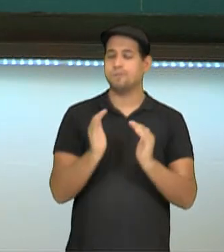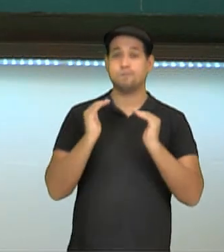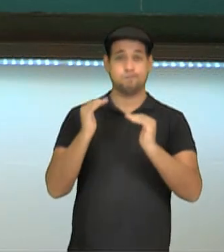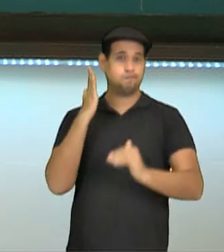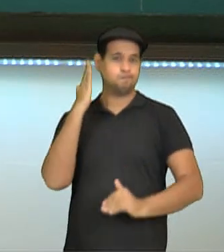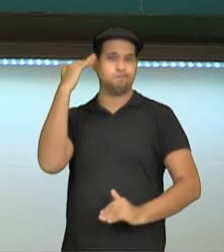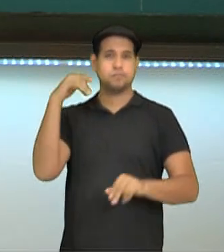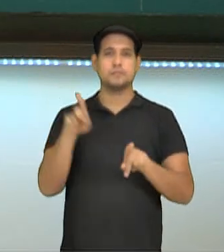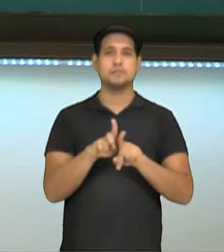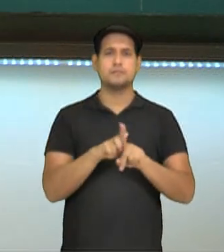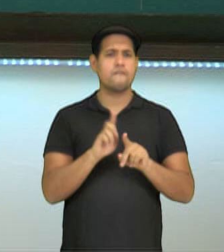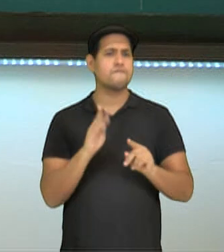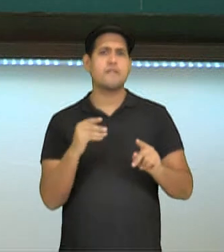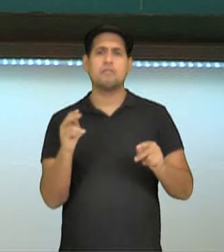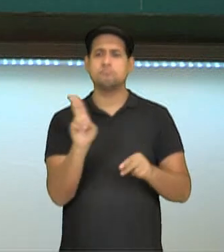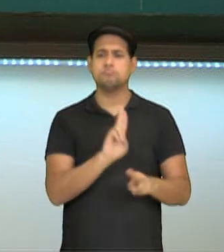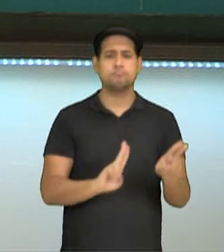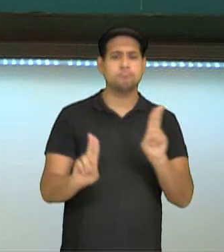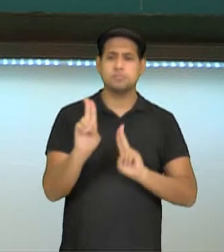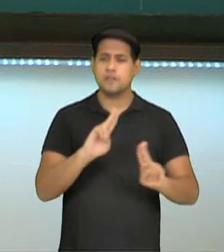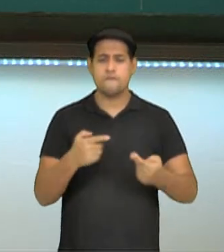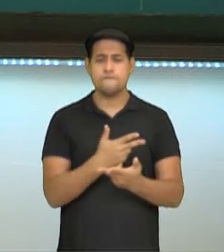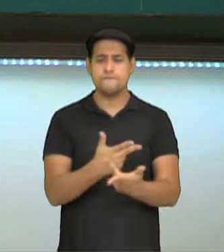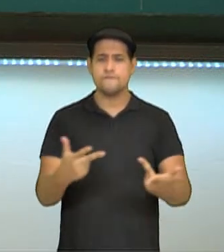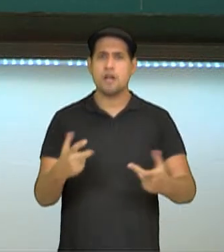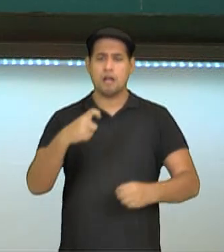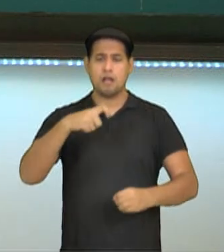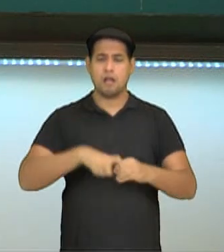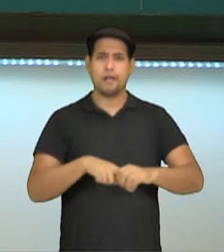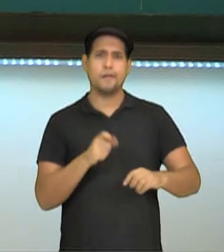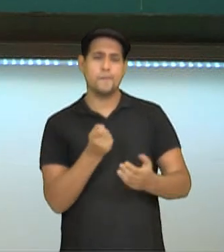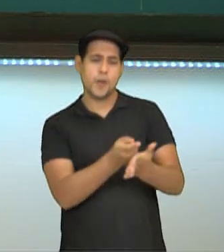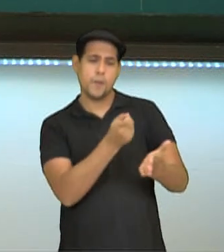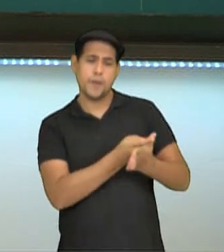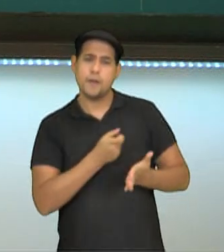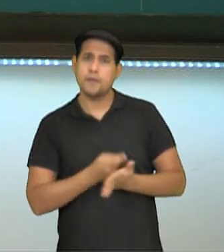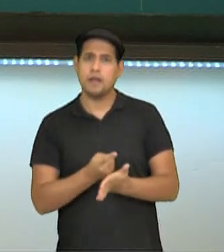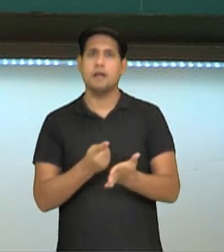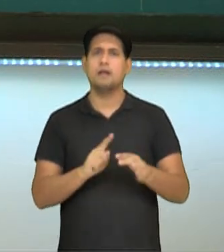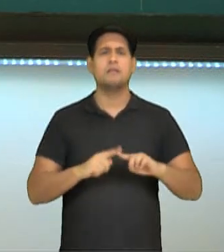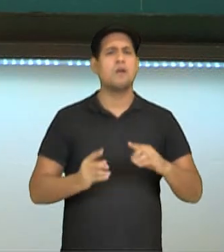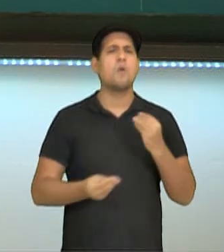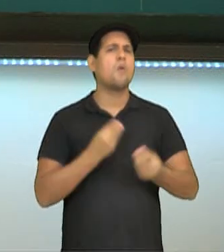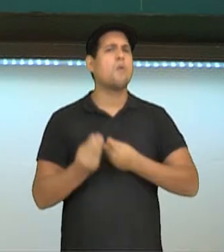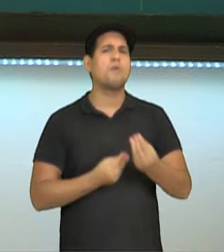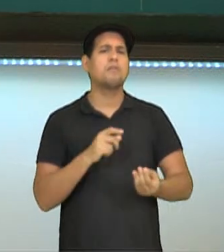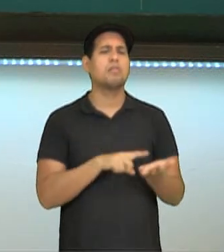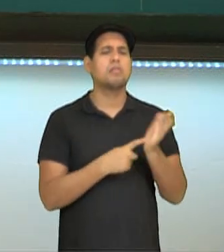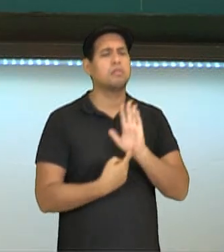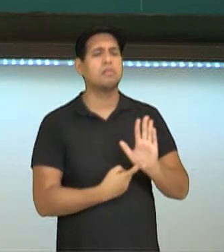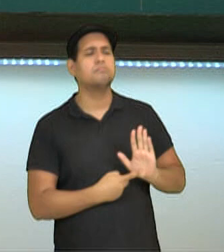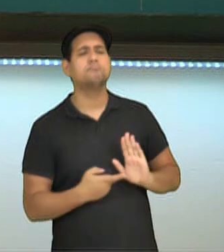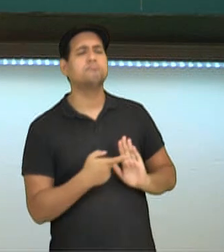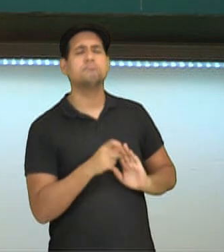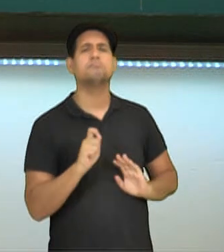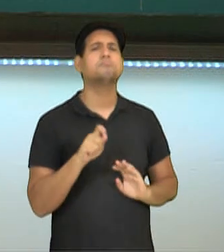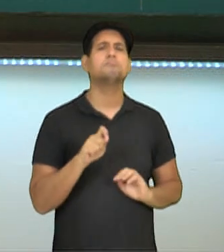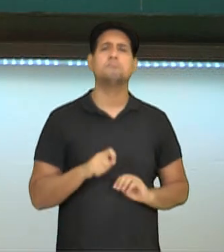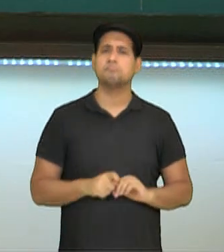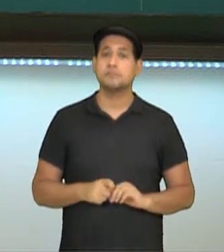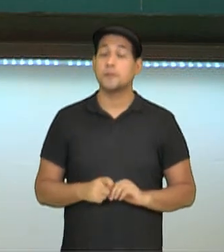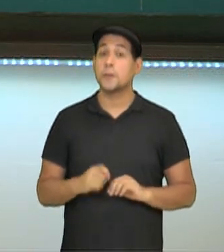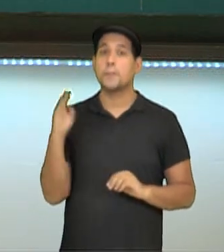for, ela vai atrair mais patrocínio e investimento. E quando que ela atrai esse patrocínio e esse investimento?